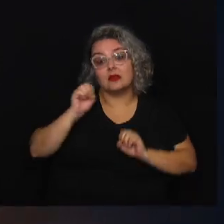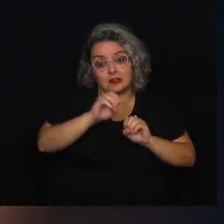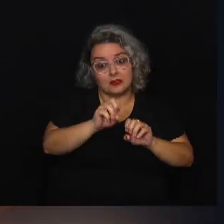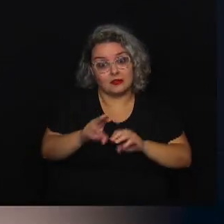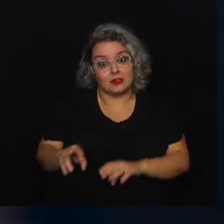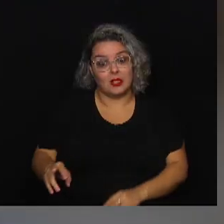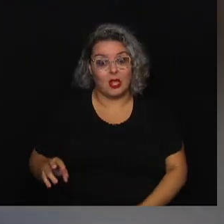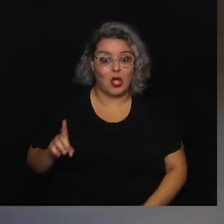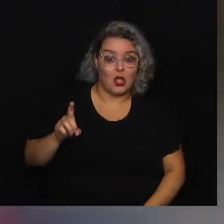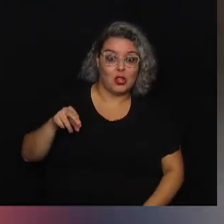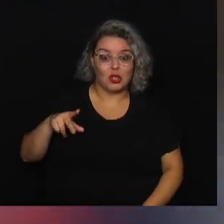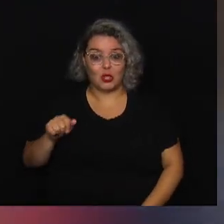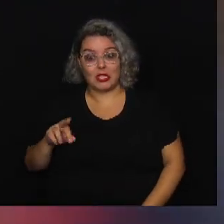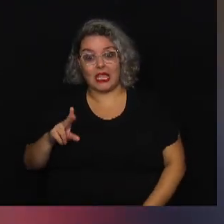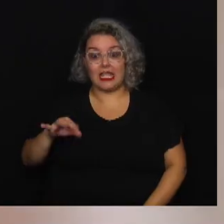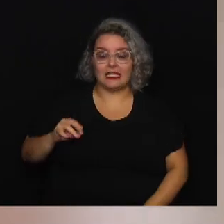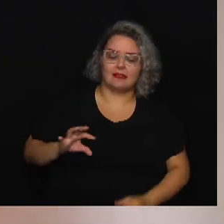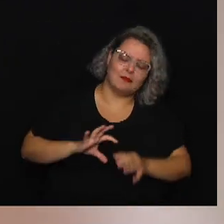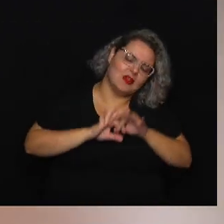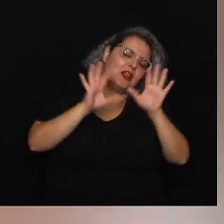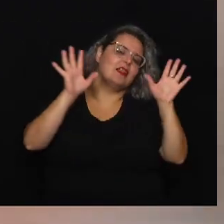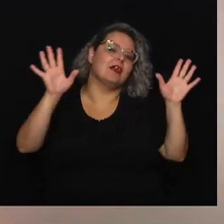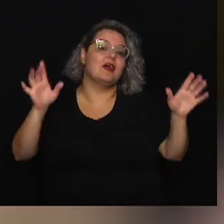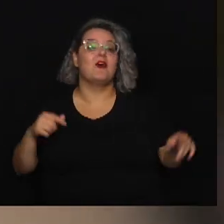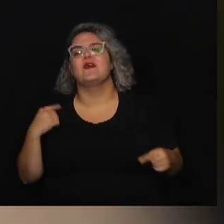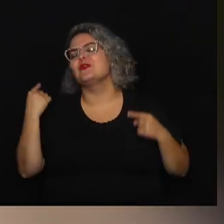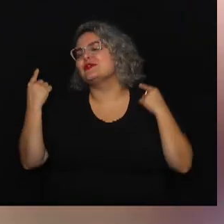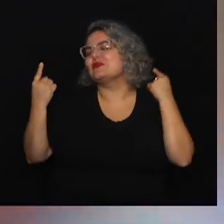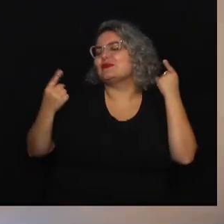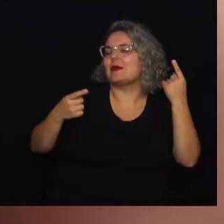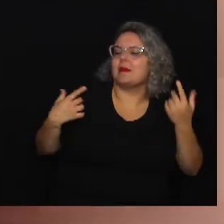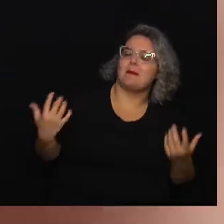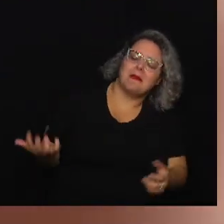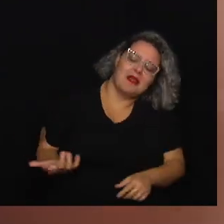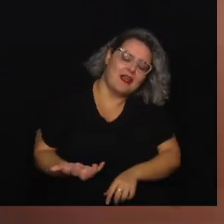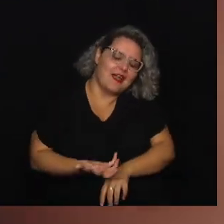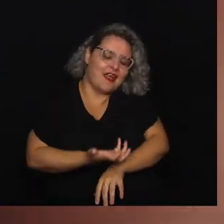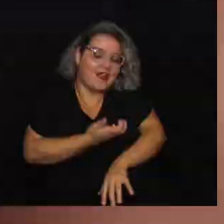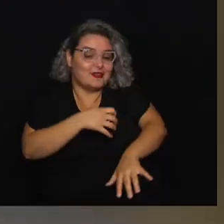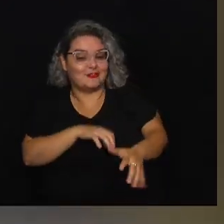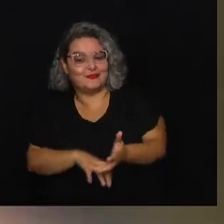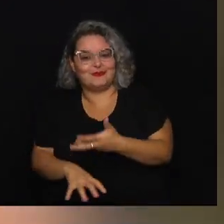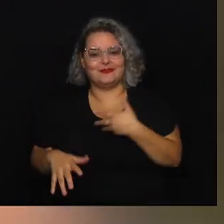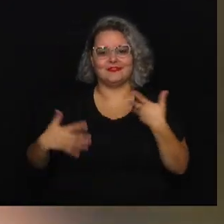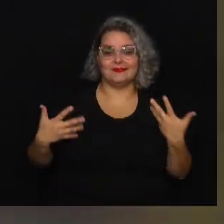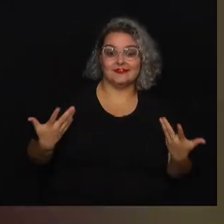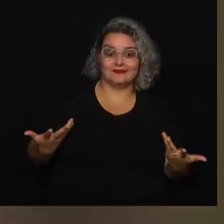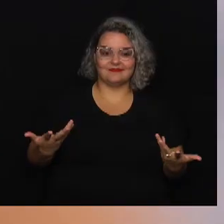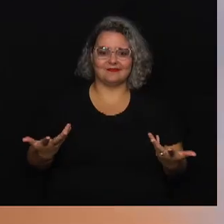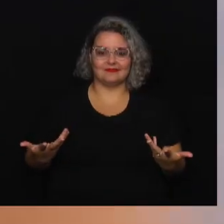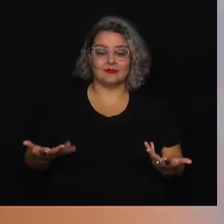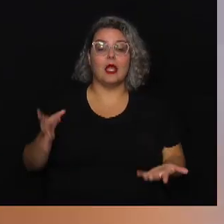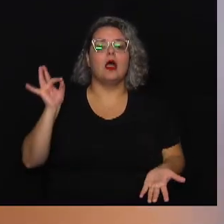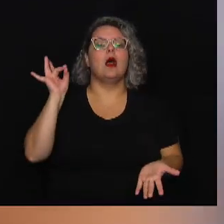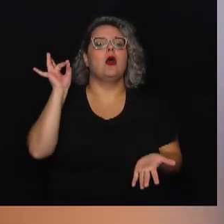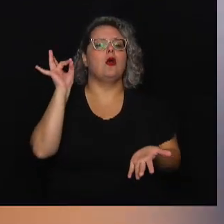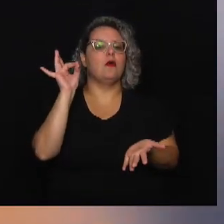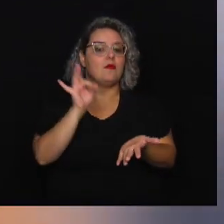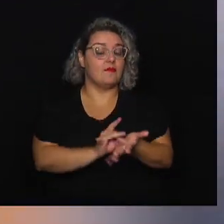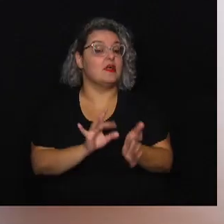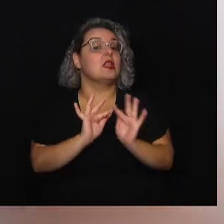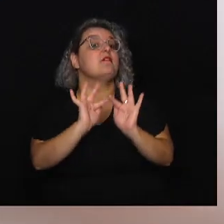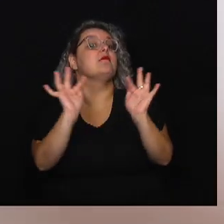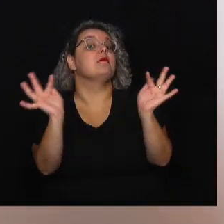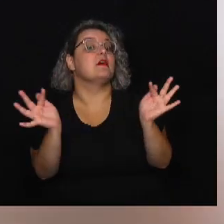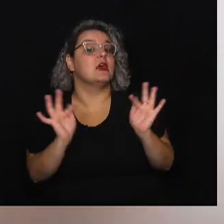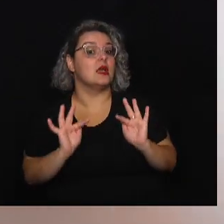Rita? Desapegar? Hoje eu tô louca, tô quente, querendo fazer. A verdadeira